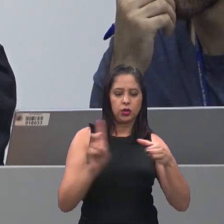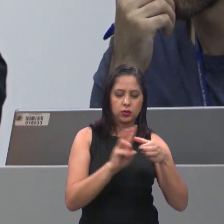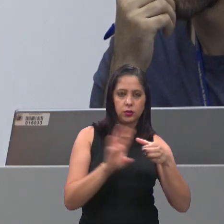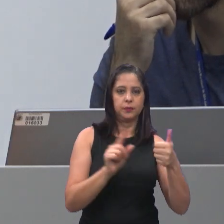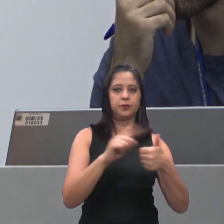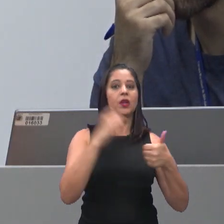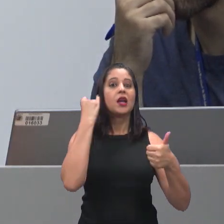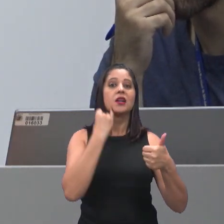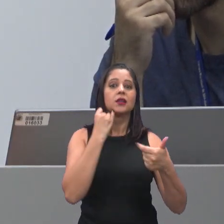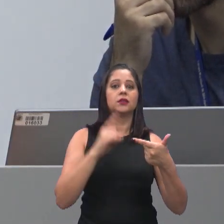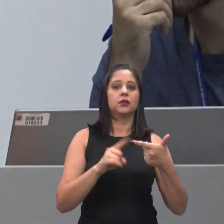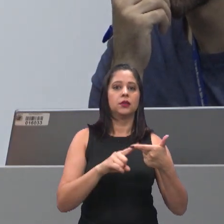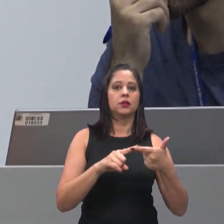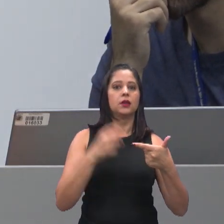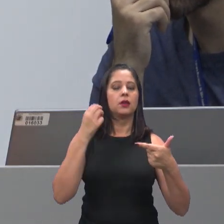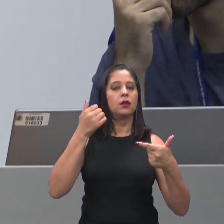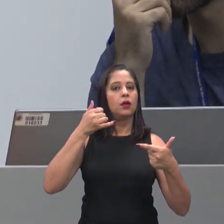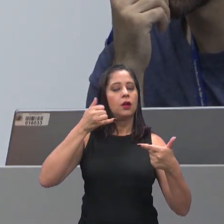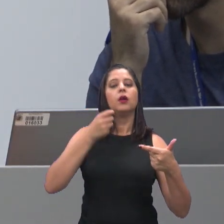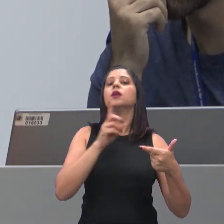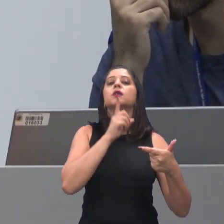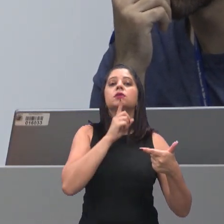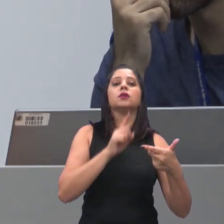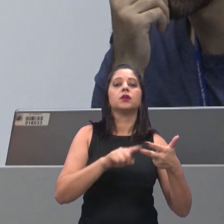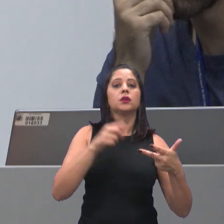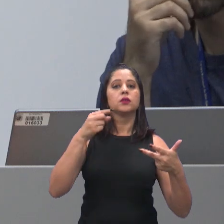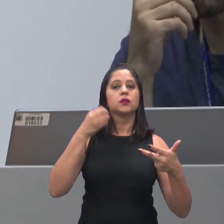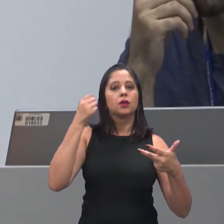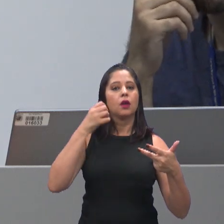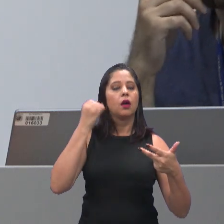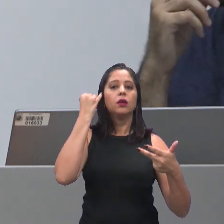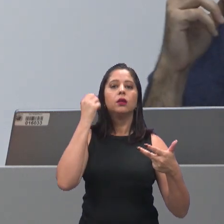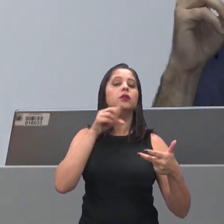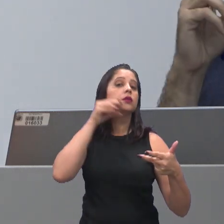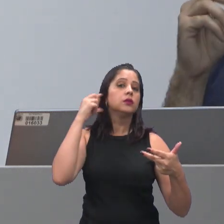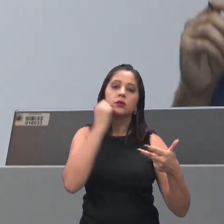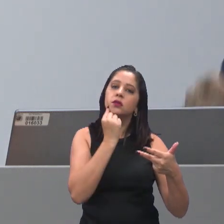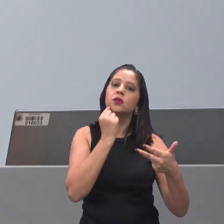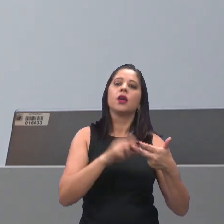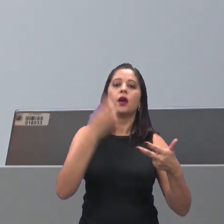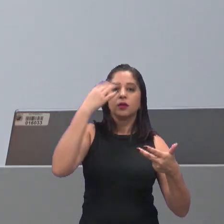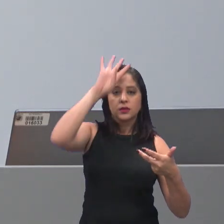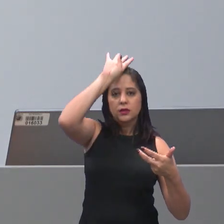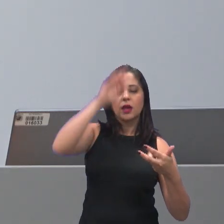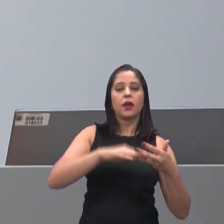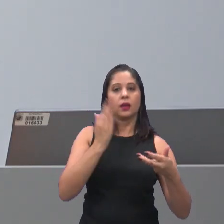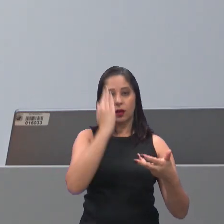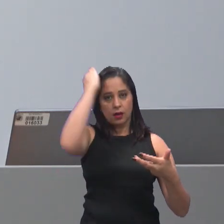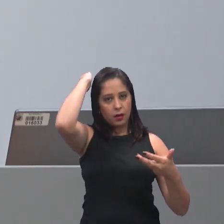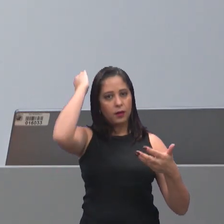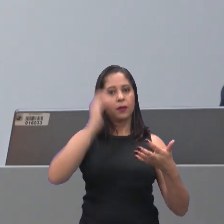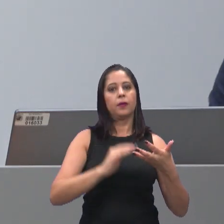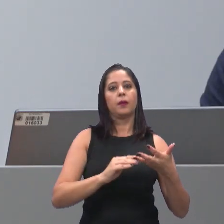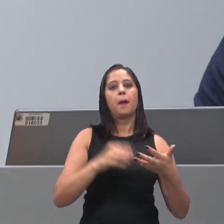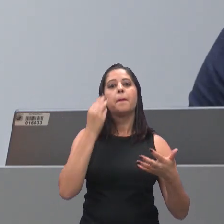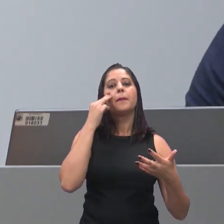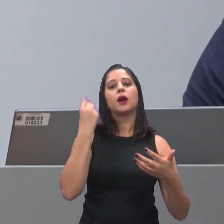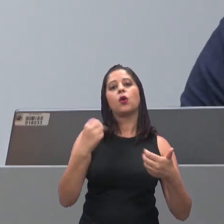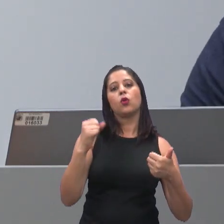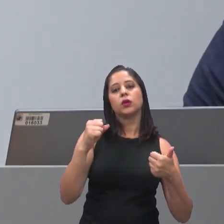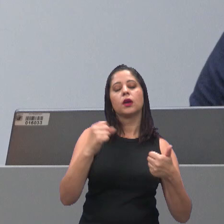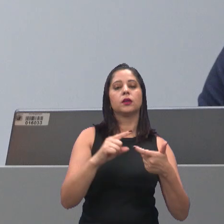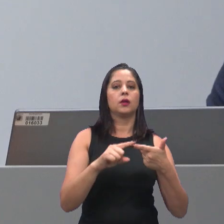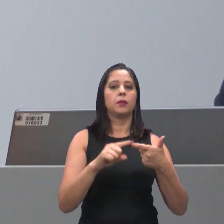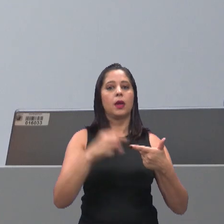José Luiz Nunes, Sérgio Camargo, Gilson Campos, vereador Sena, Cláudia Apolinário, Marcão da Academia,